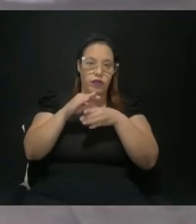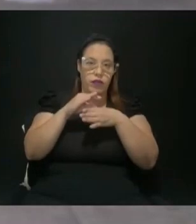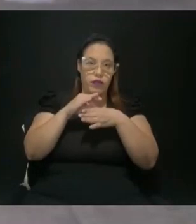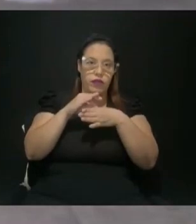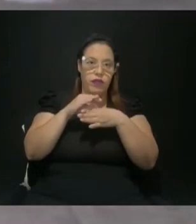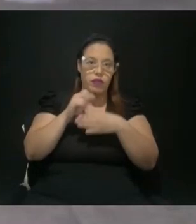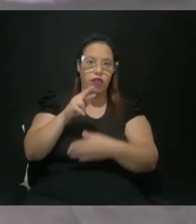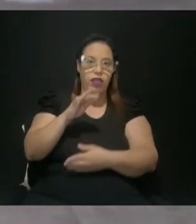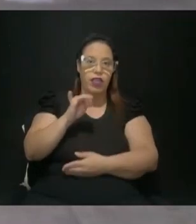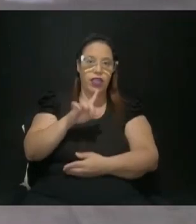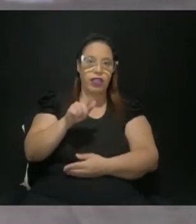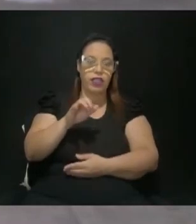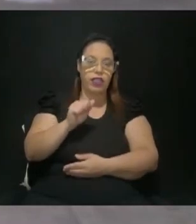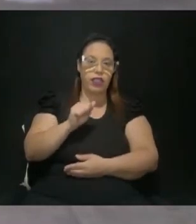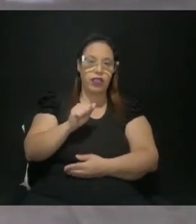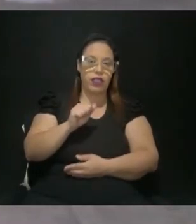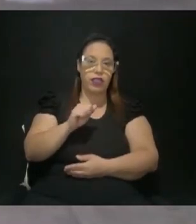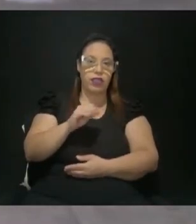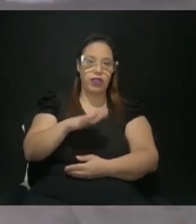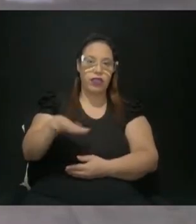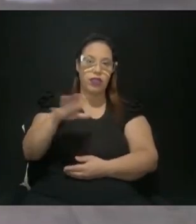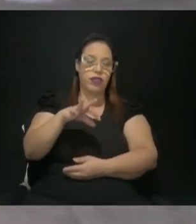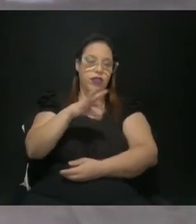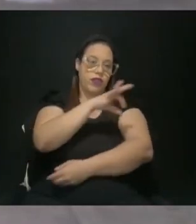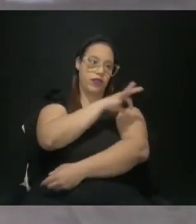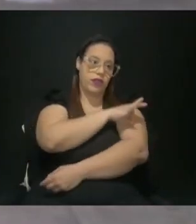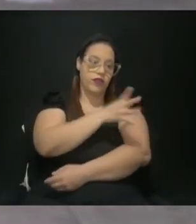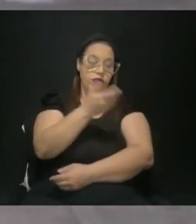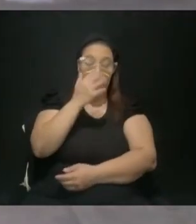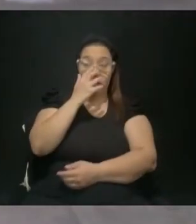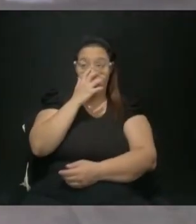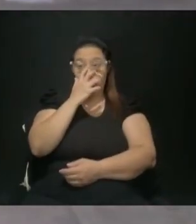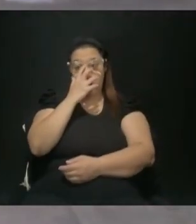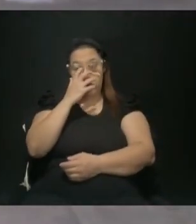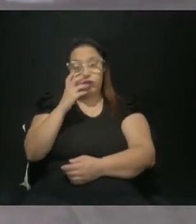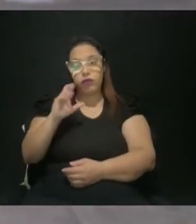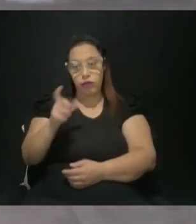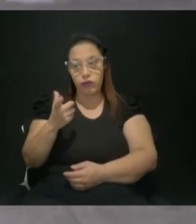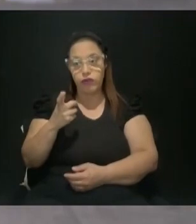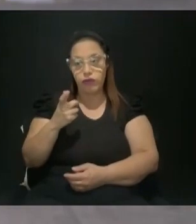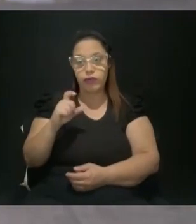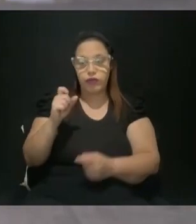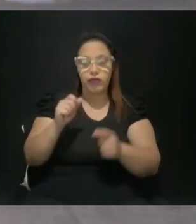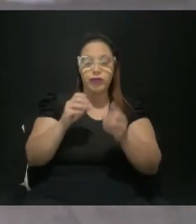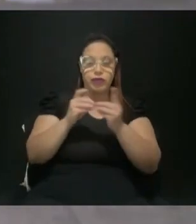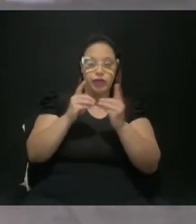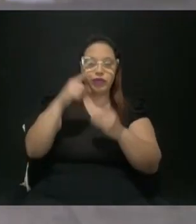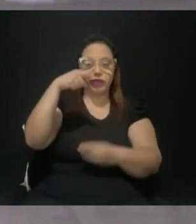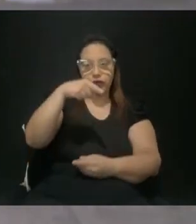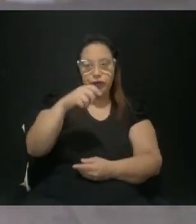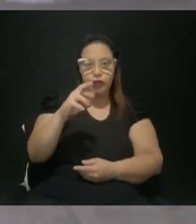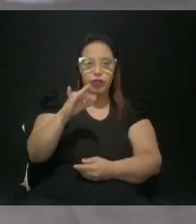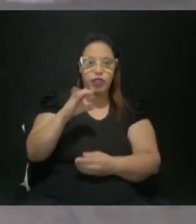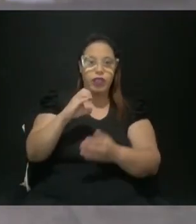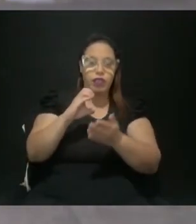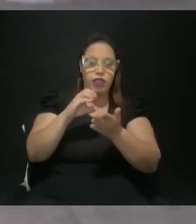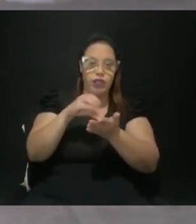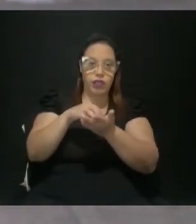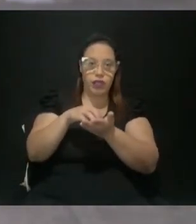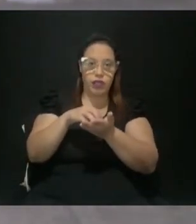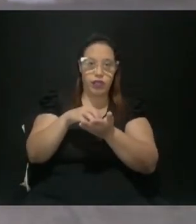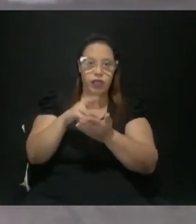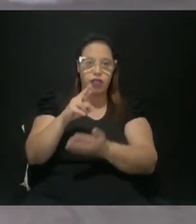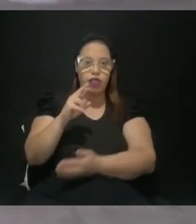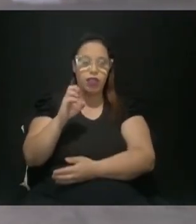Espaço Cidadão, no Poupa Tempo, ele vai contar também com esse atendimento aqui no SIC Vida Nova. Então, Éder, só para relembrar,